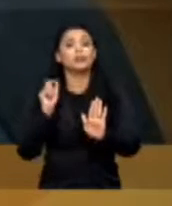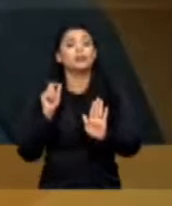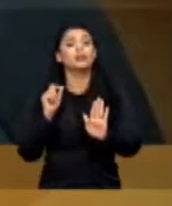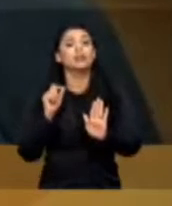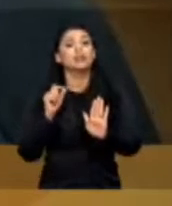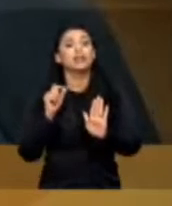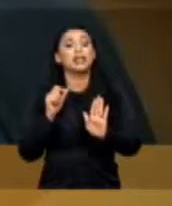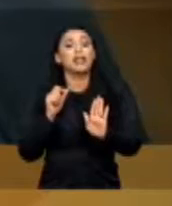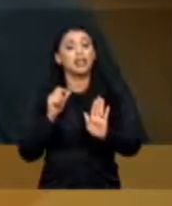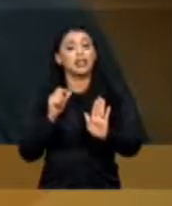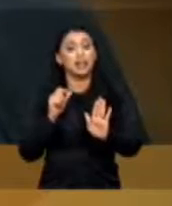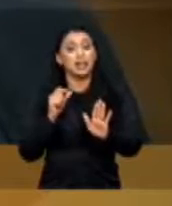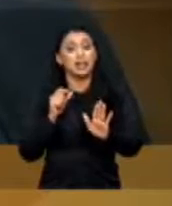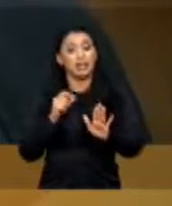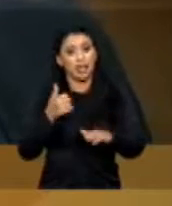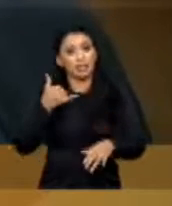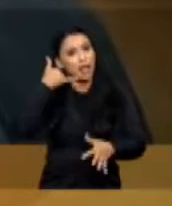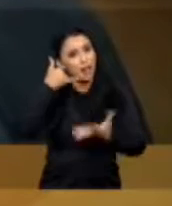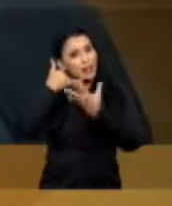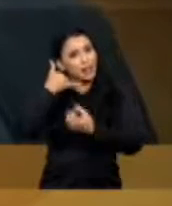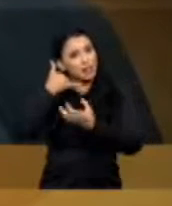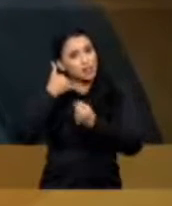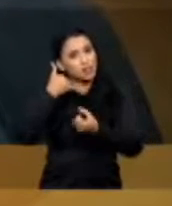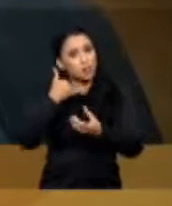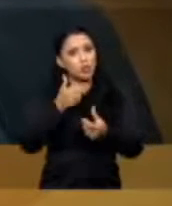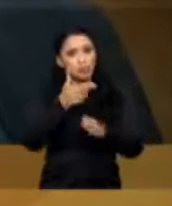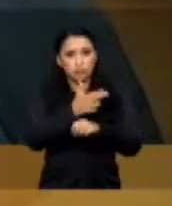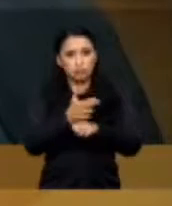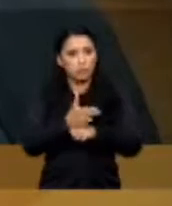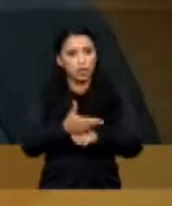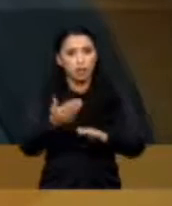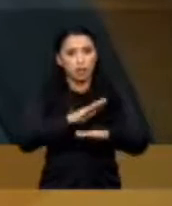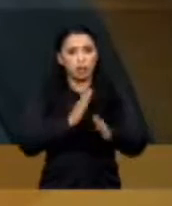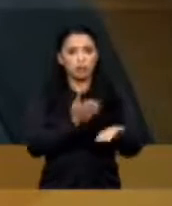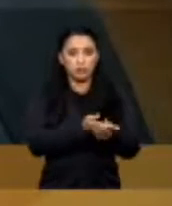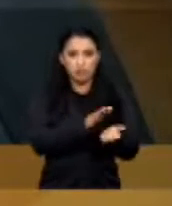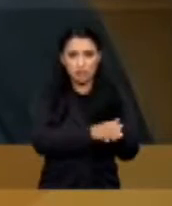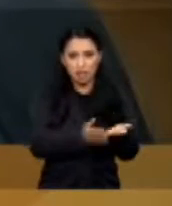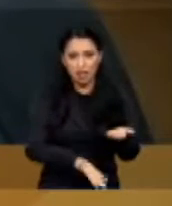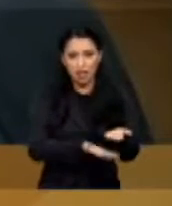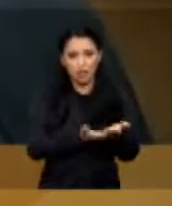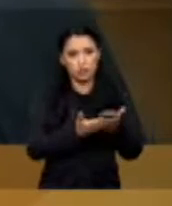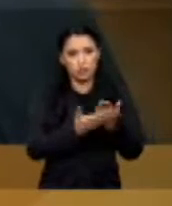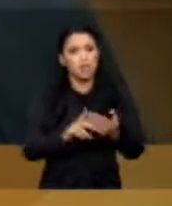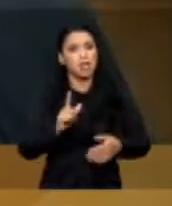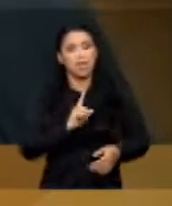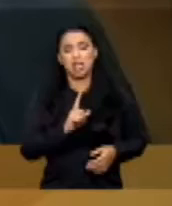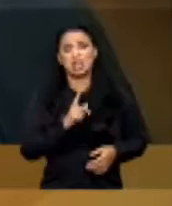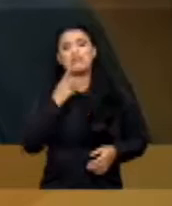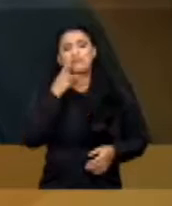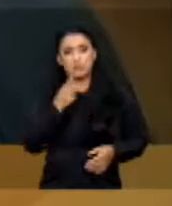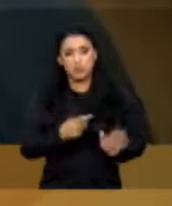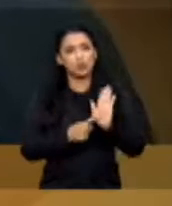materialidade de gravações juntadas aos autos. Não se nega nem a materialidade, nem a autoria em todas